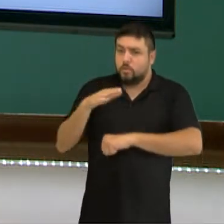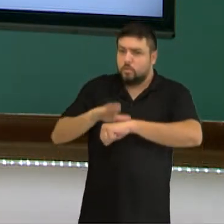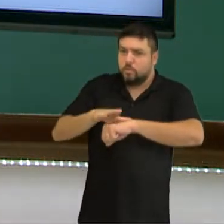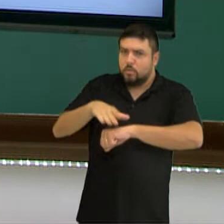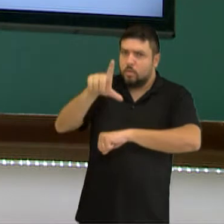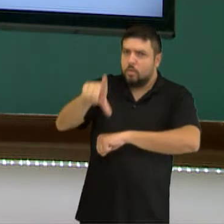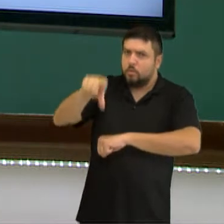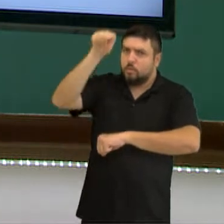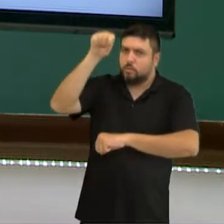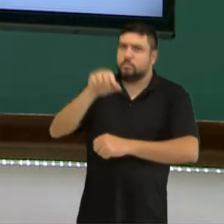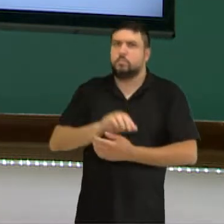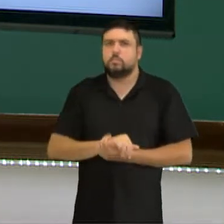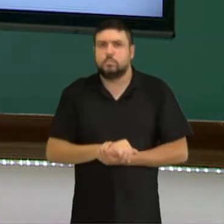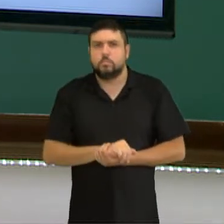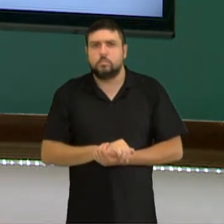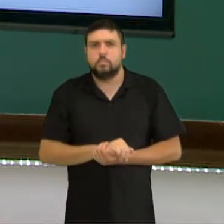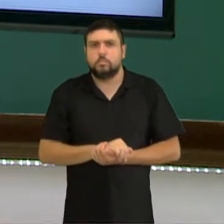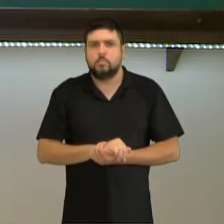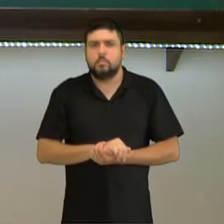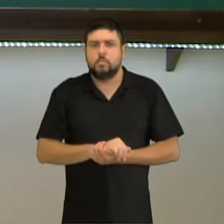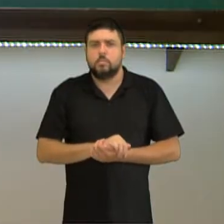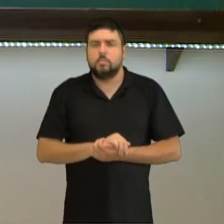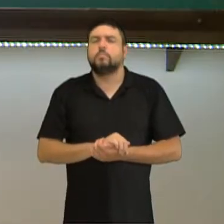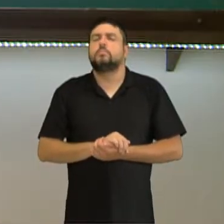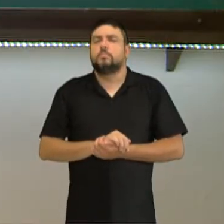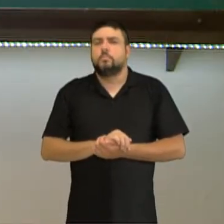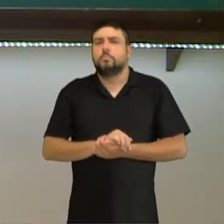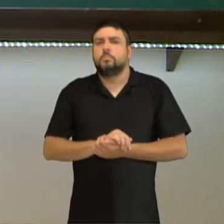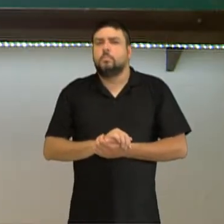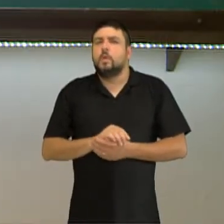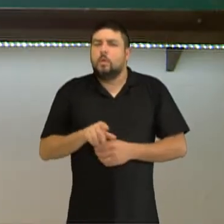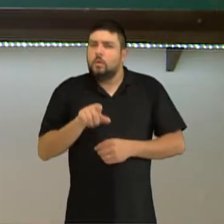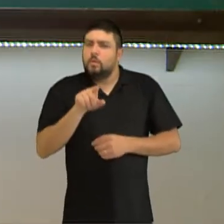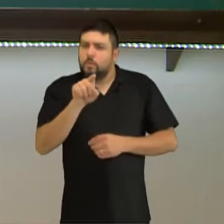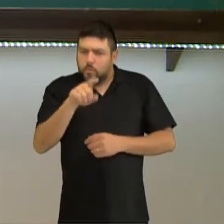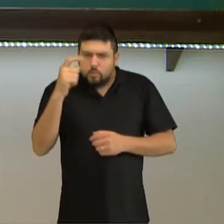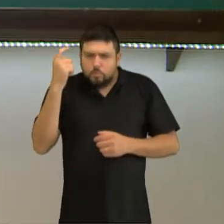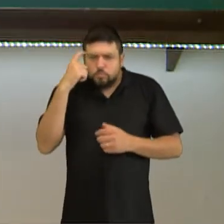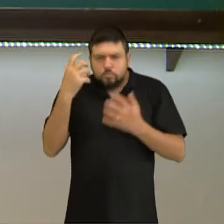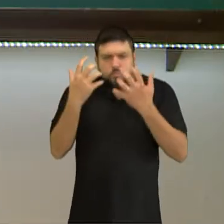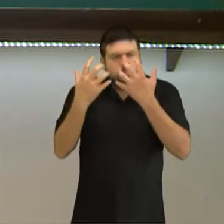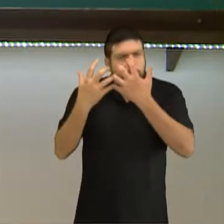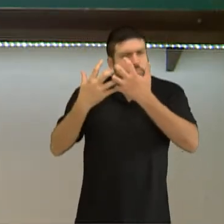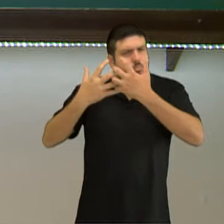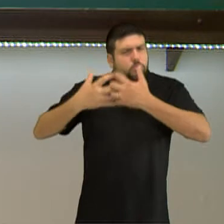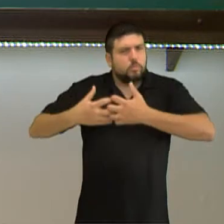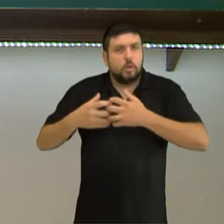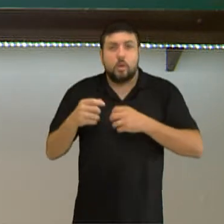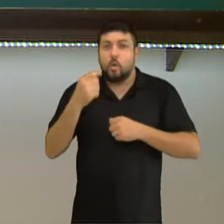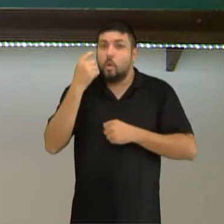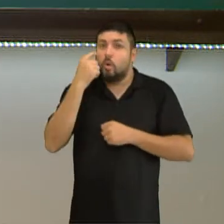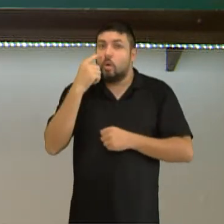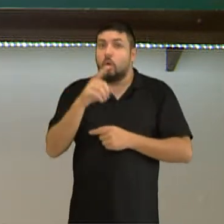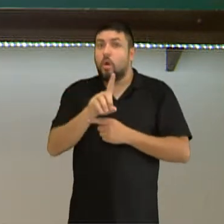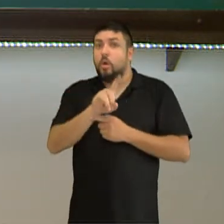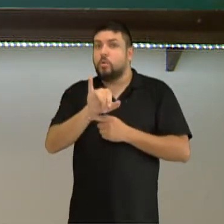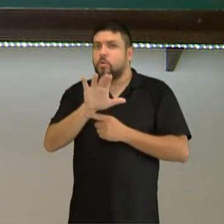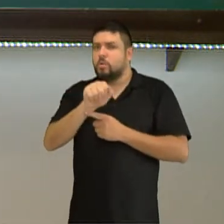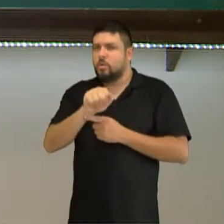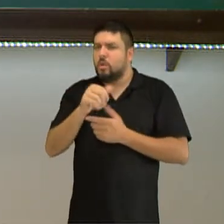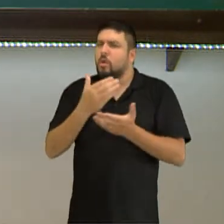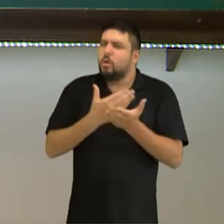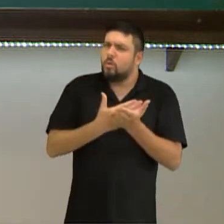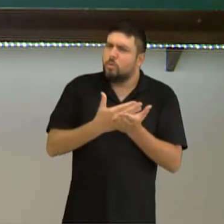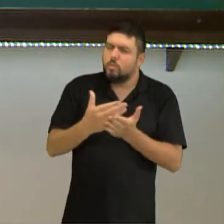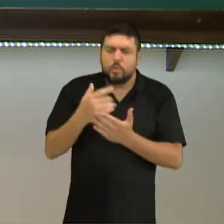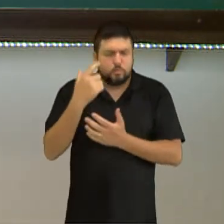sua vida. E aí, normalmente você vai fazer algumas reflexões nisso. Ou a dica que eu te dou, se você ainda não faz, comece a